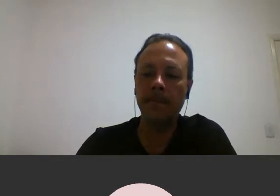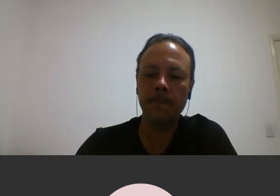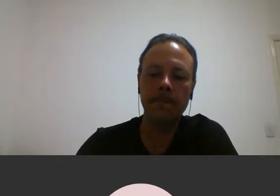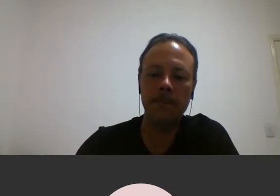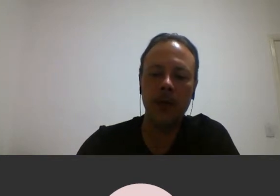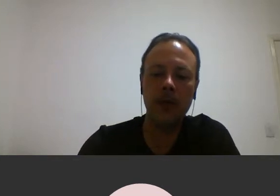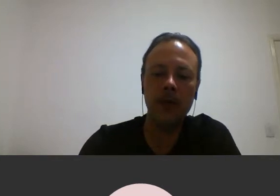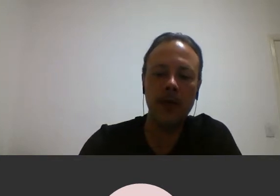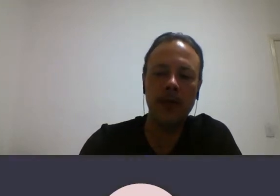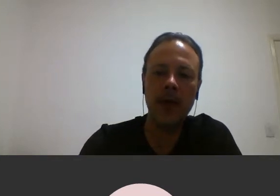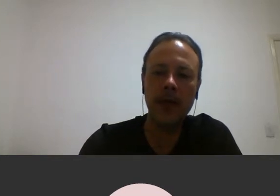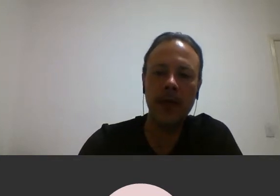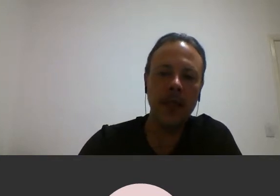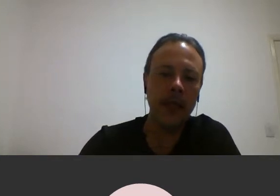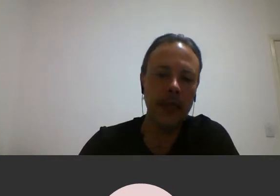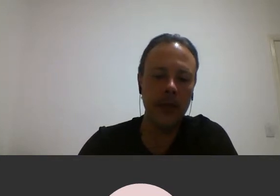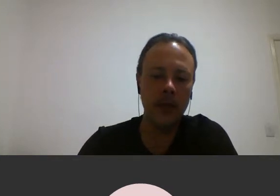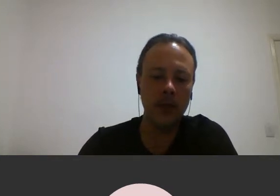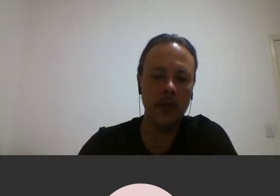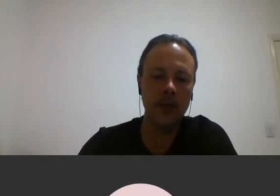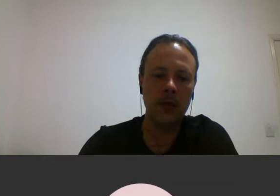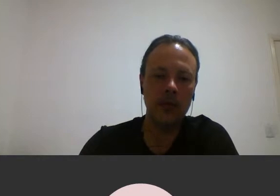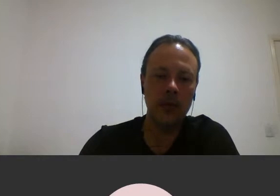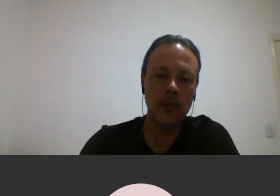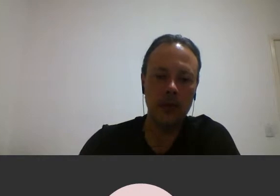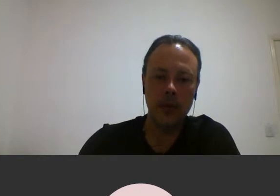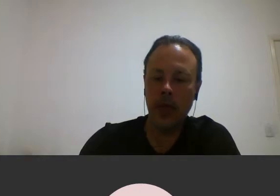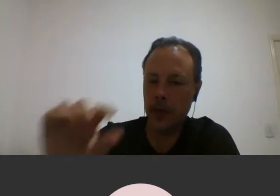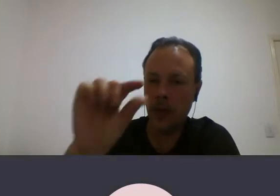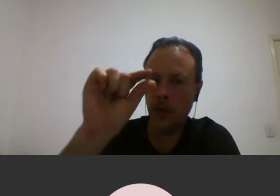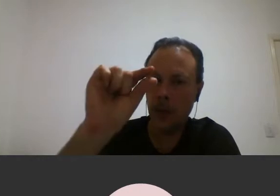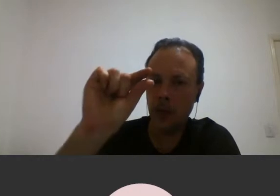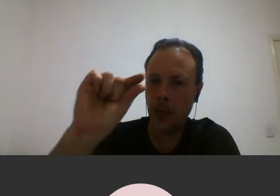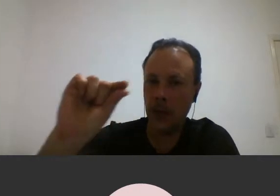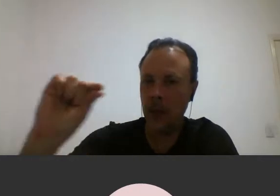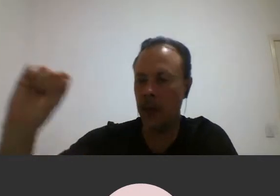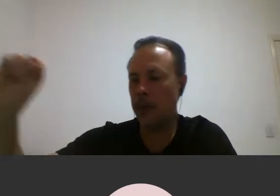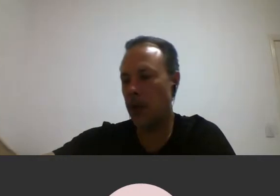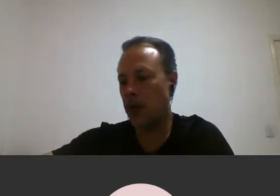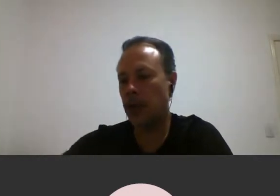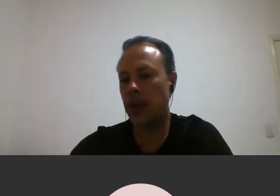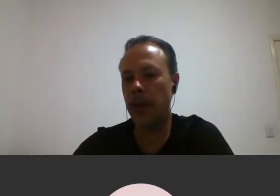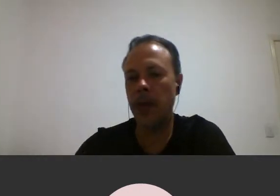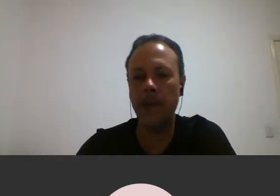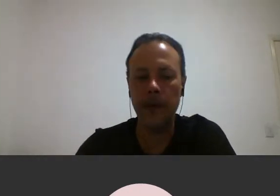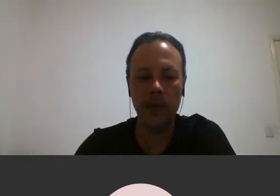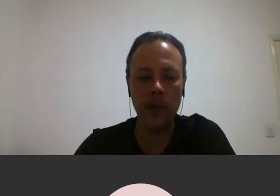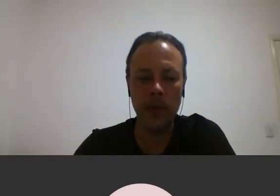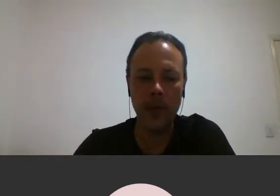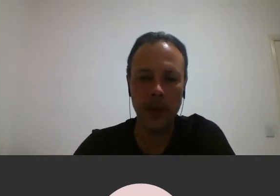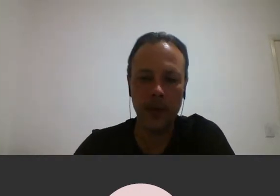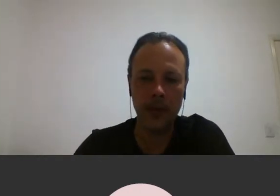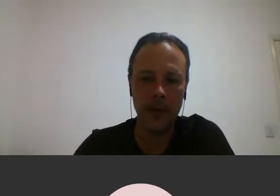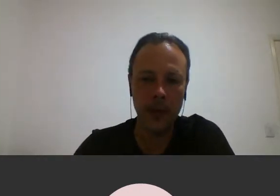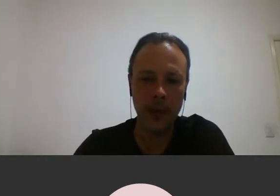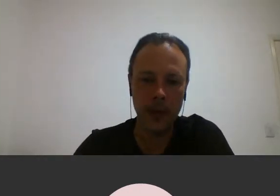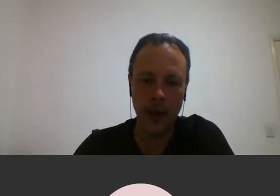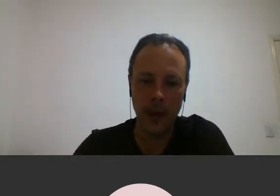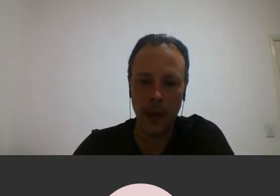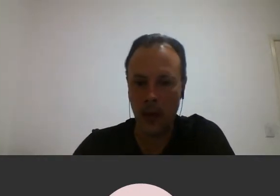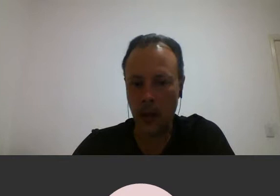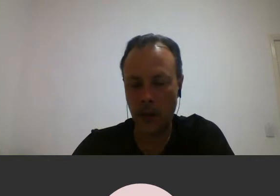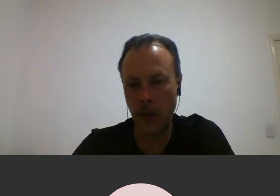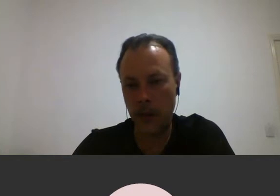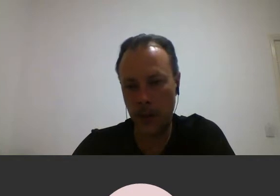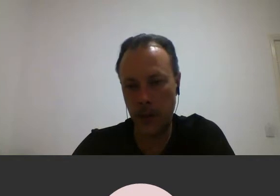estrangeira, tá? A hora que você faz a ligação, arrastando mesmo uma linha para outra tabela, eu vou mostrar aqui para